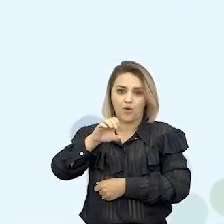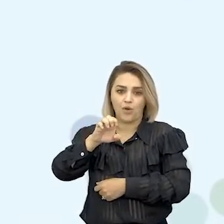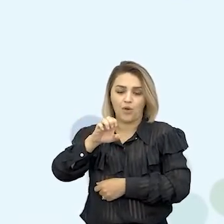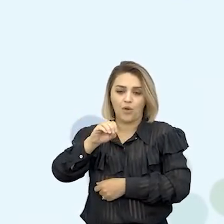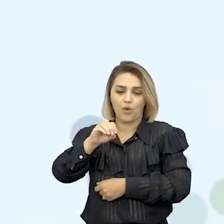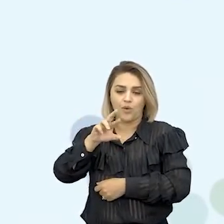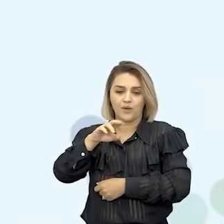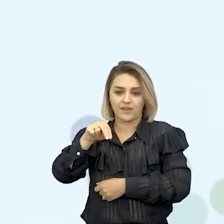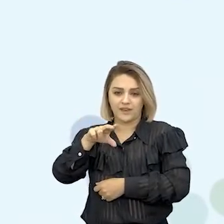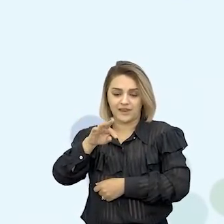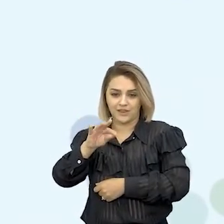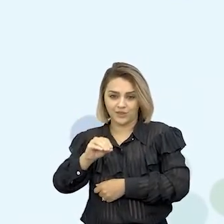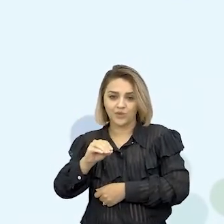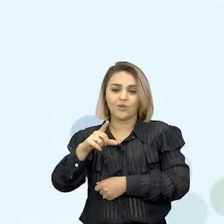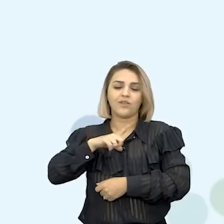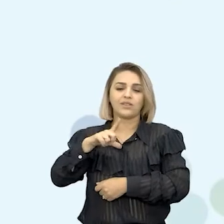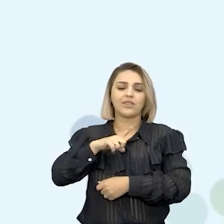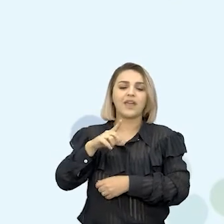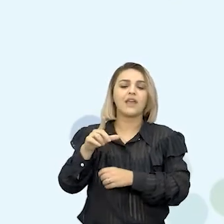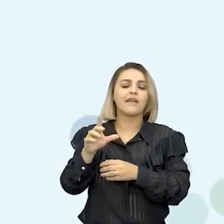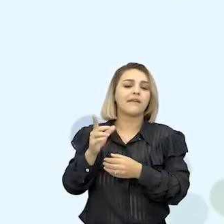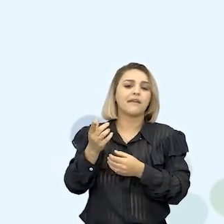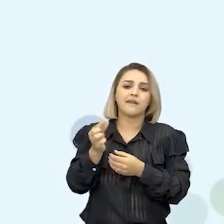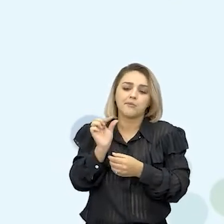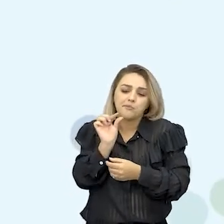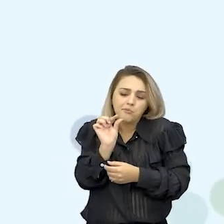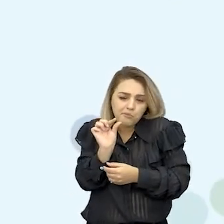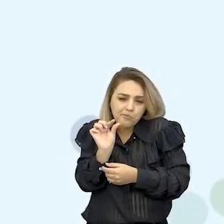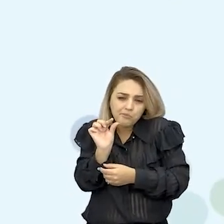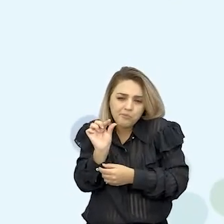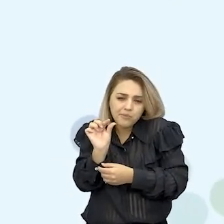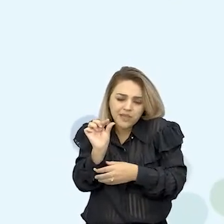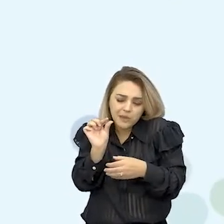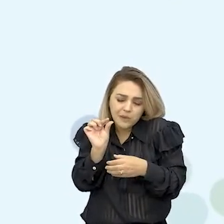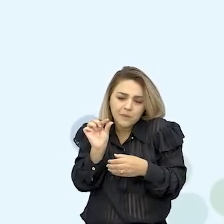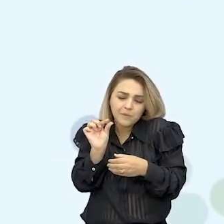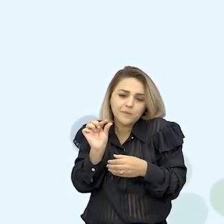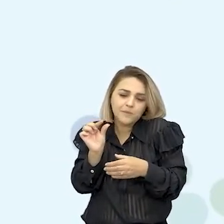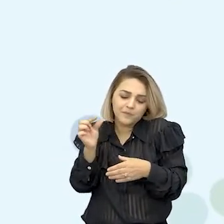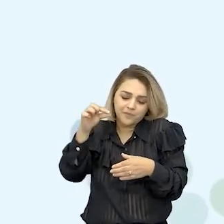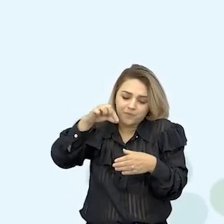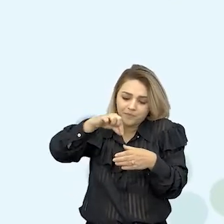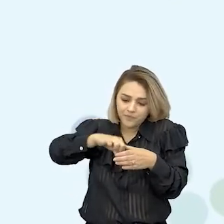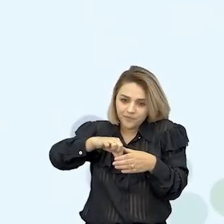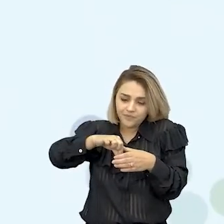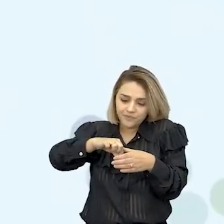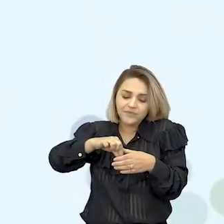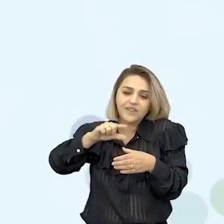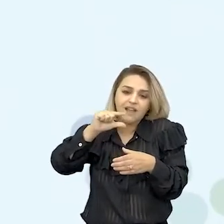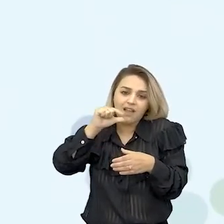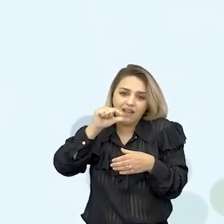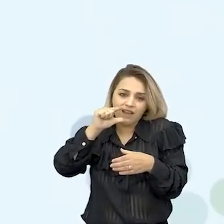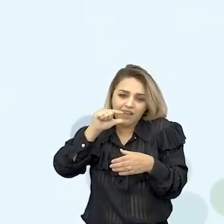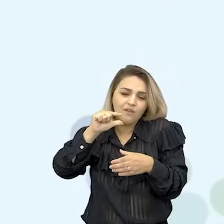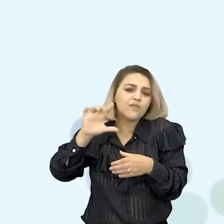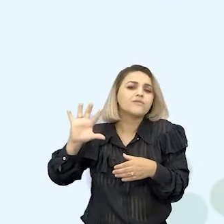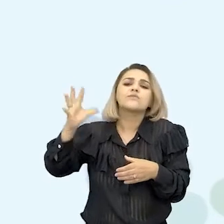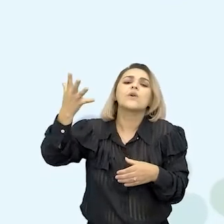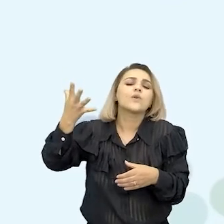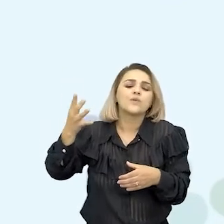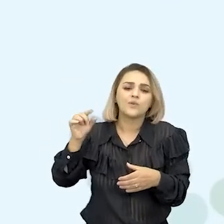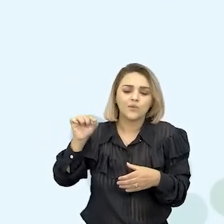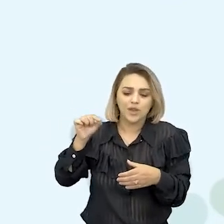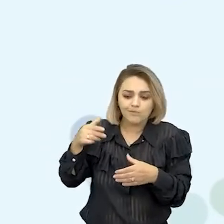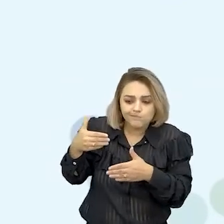né, cúbica, e aí um cubinho pequenininho desse daí vai ser colocado dentro da água. O que vai ocorrer aqui no